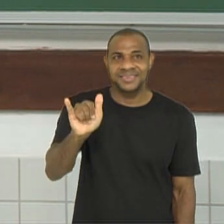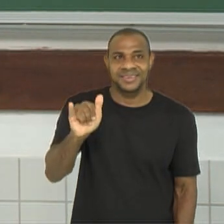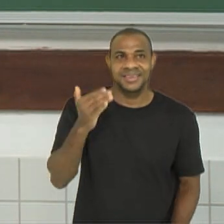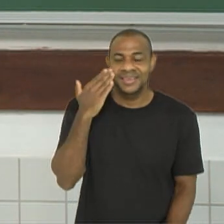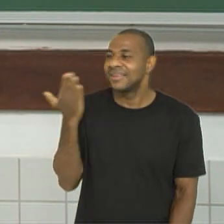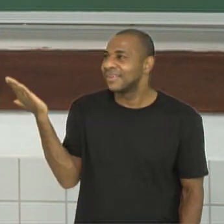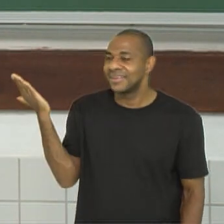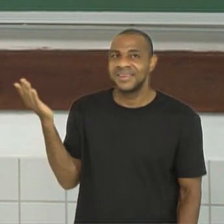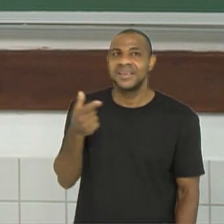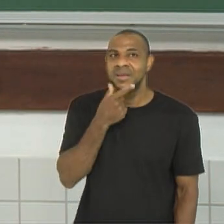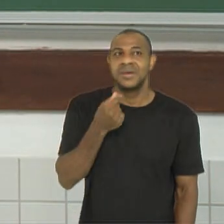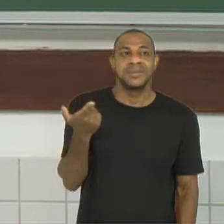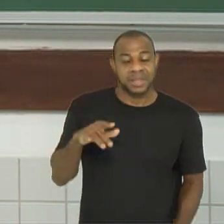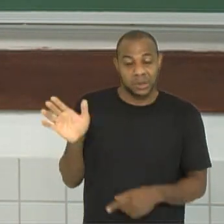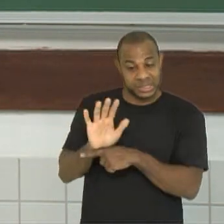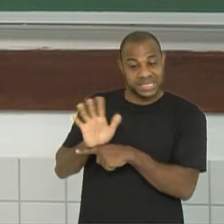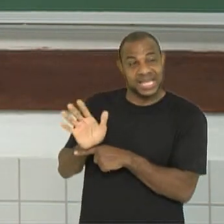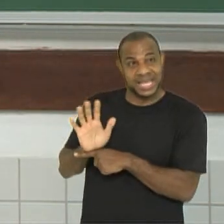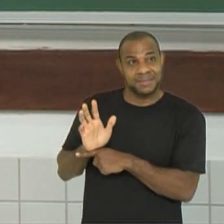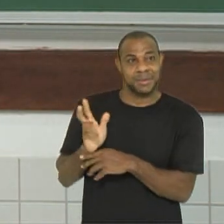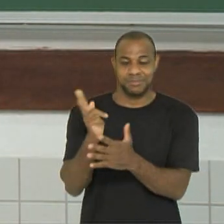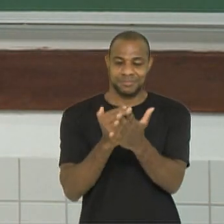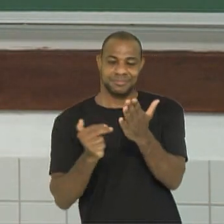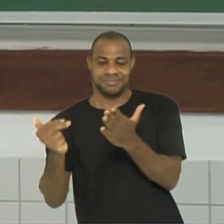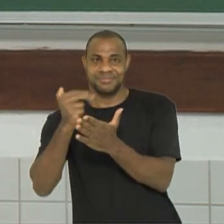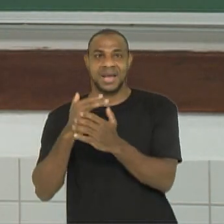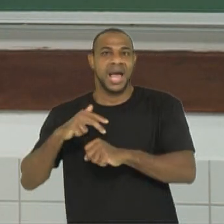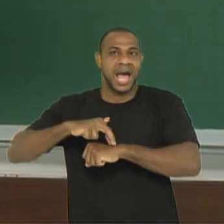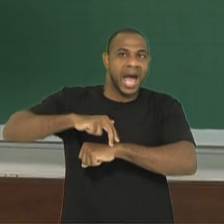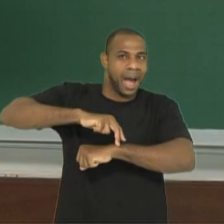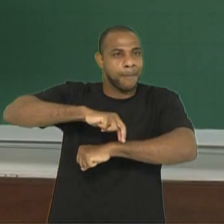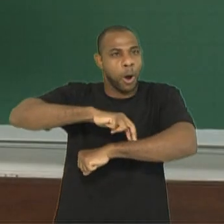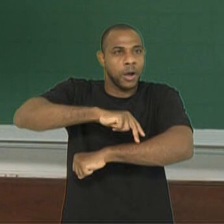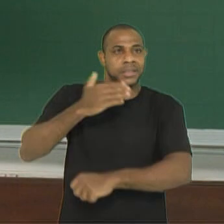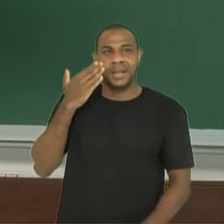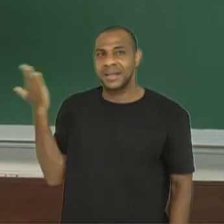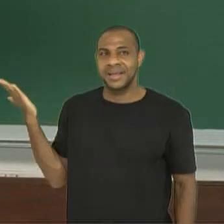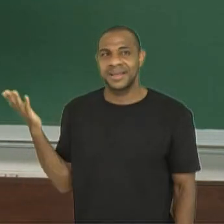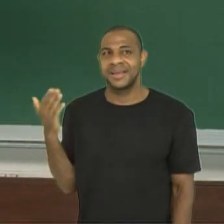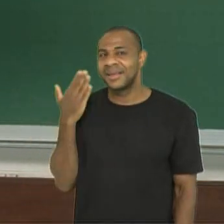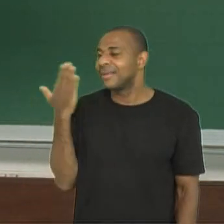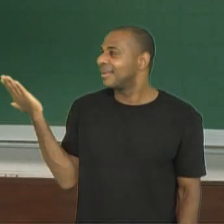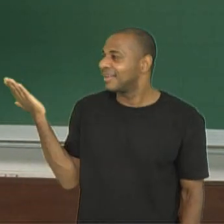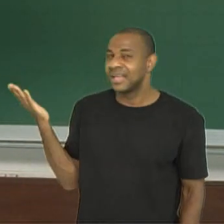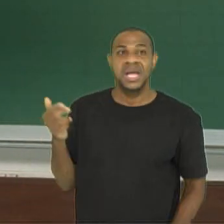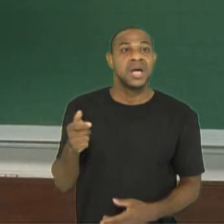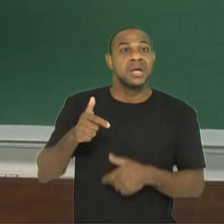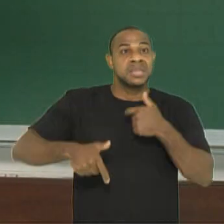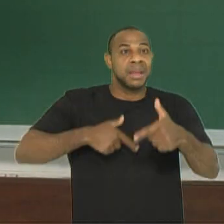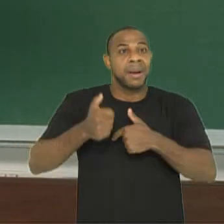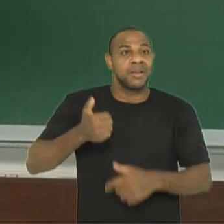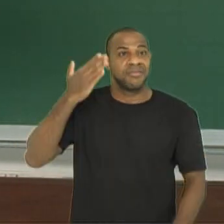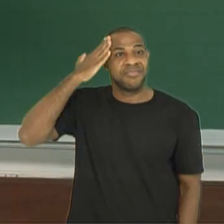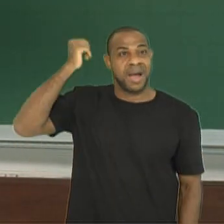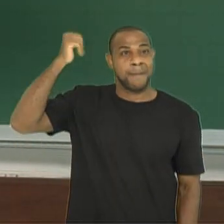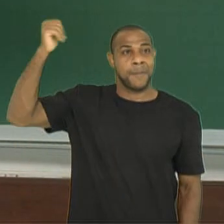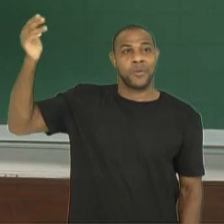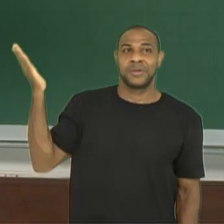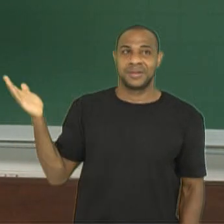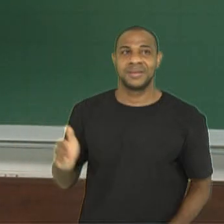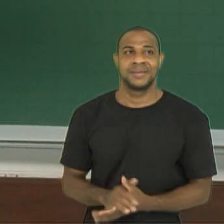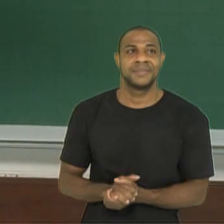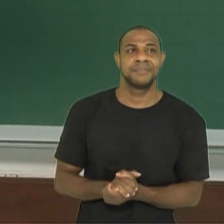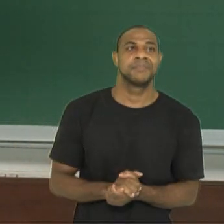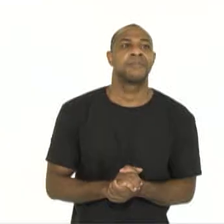delas é exatamente o cinema, tá? E a moda. Então, a gente tem, por exemplo, Marilyn Monroe, que foi um trabalho que é muito famoso dele, que ele produziu. O que